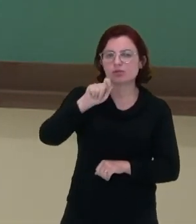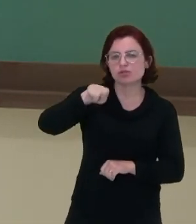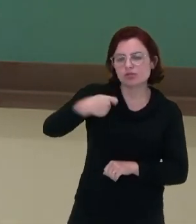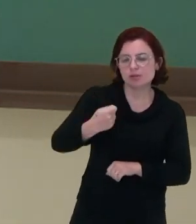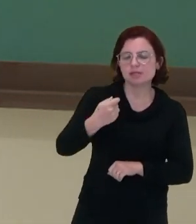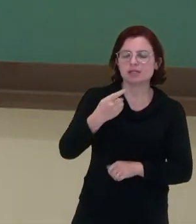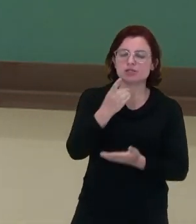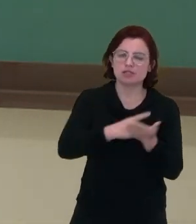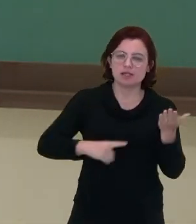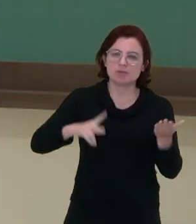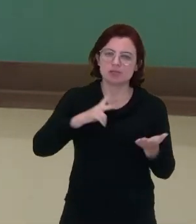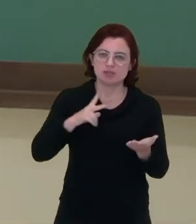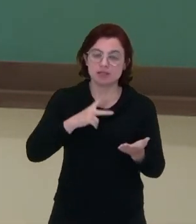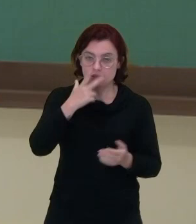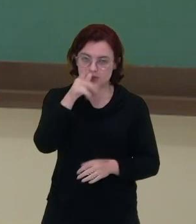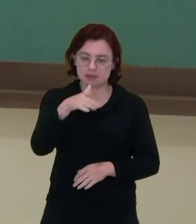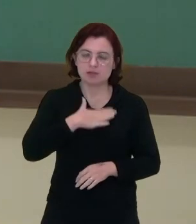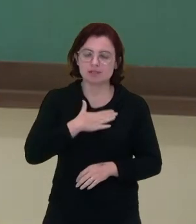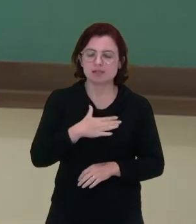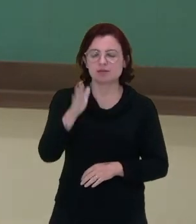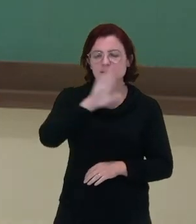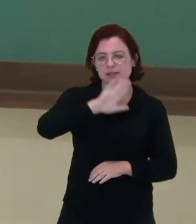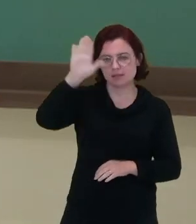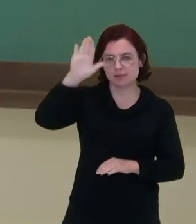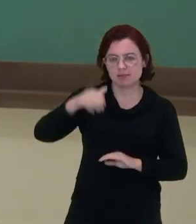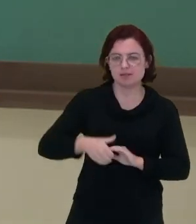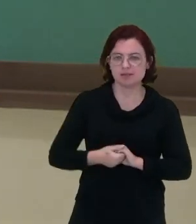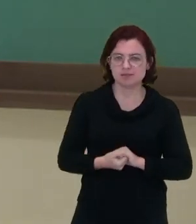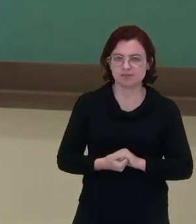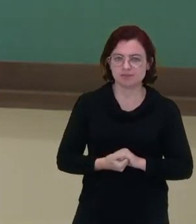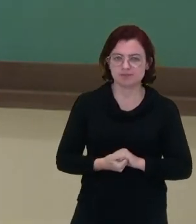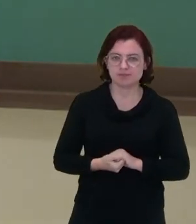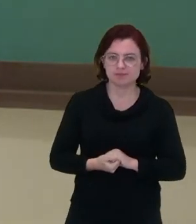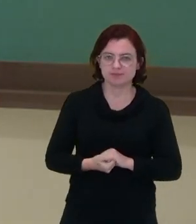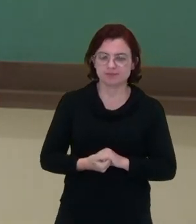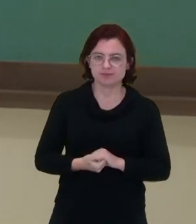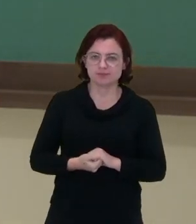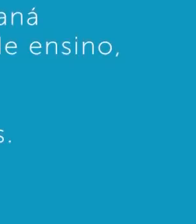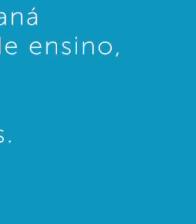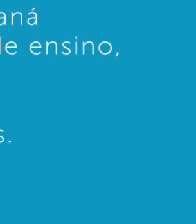vídeo falamos sobre diário pessoal. Espero que vocês tenham gostado. Até breve!